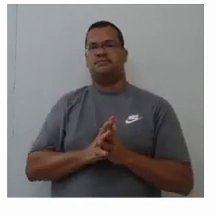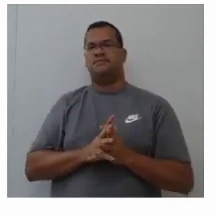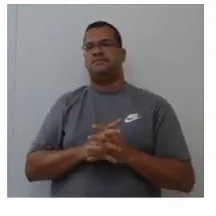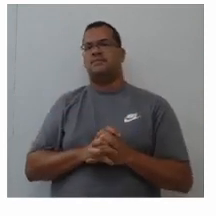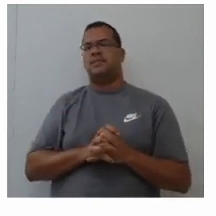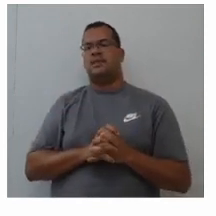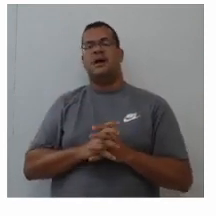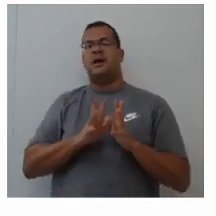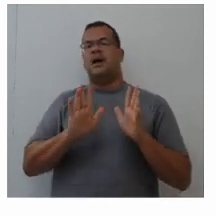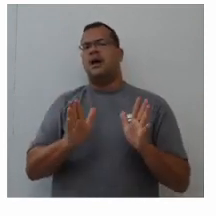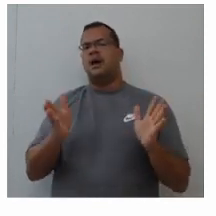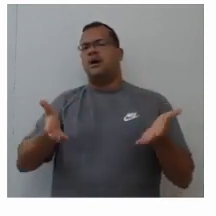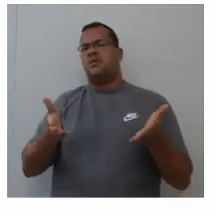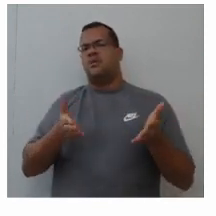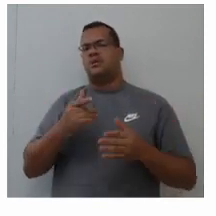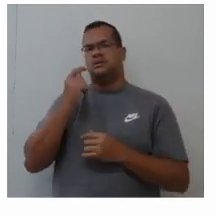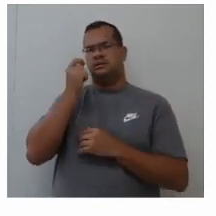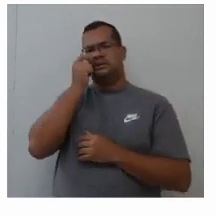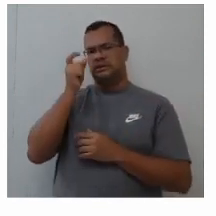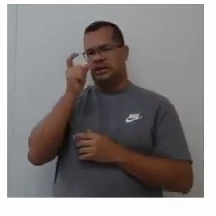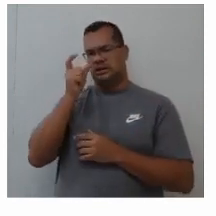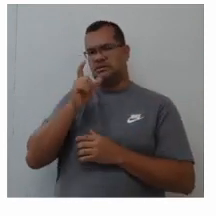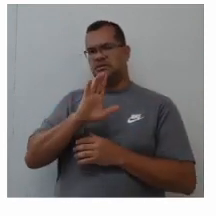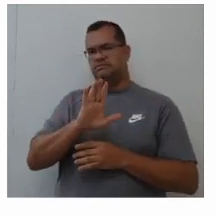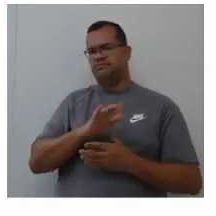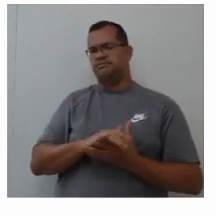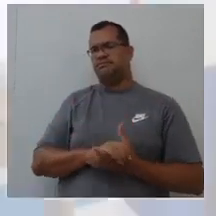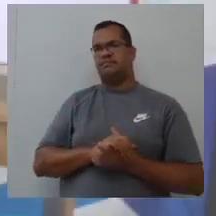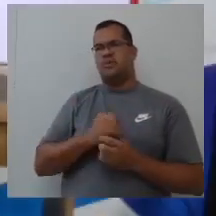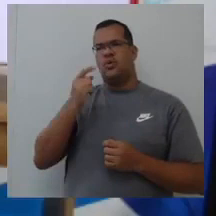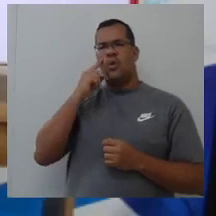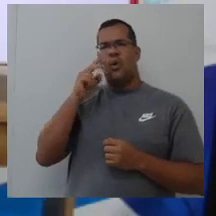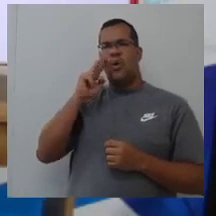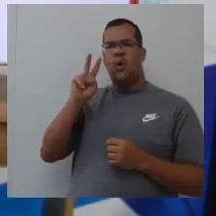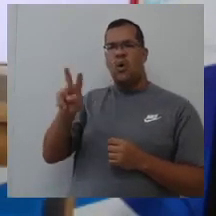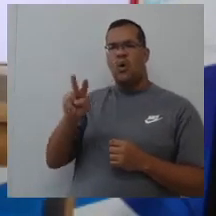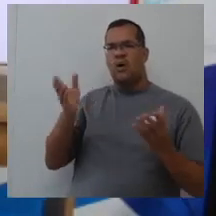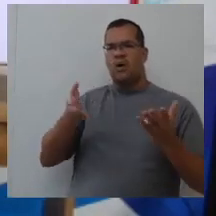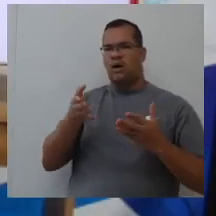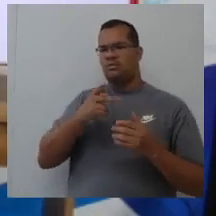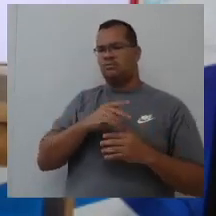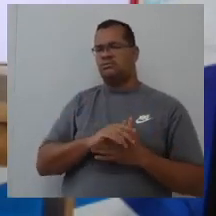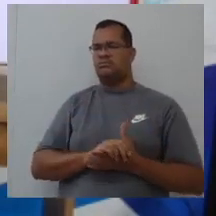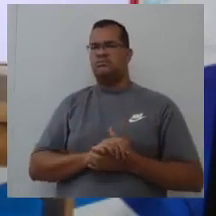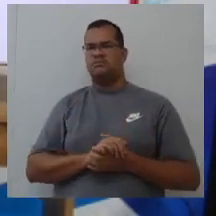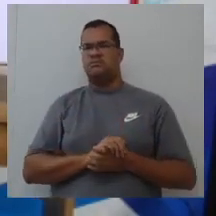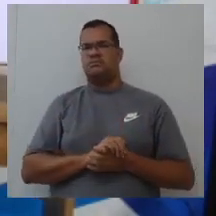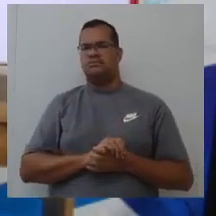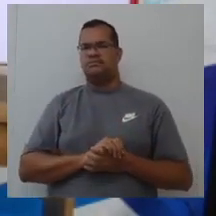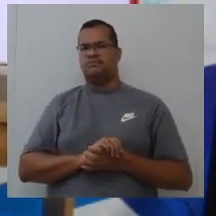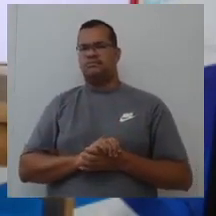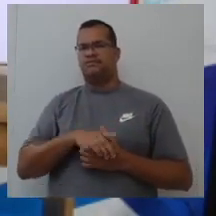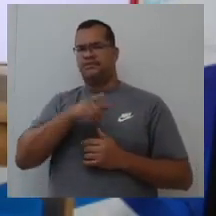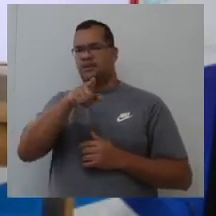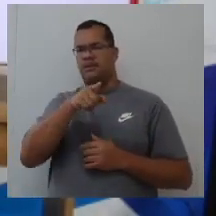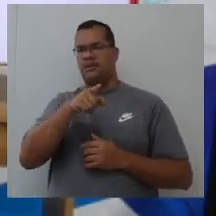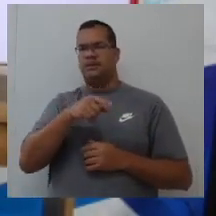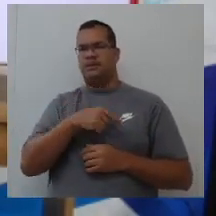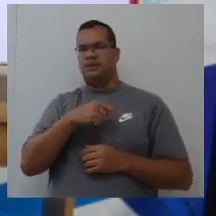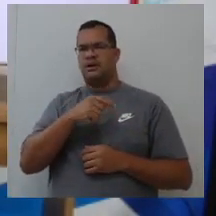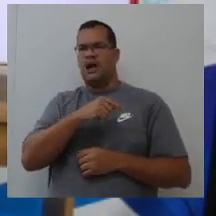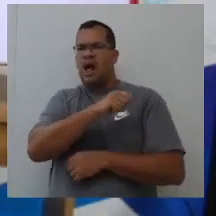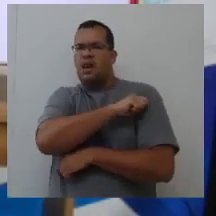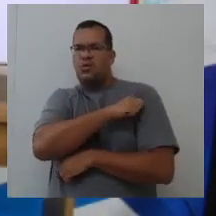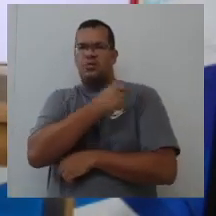Beleza? Agora, veja que interessante aqui. Saca aqui, olha pra mim aqui, velho. Olha pra mim aqui. Meu amiguinho aí. Minha amiguinha